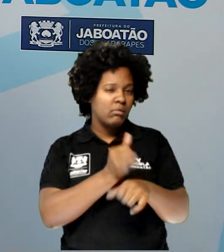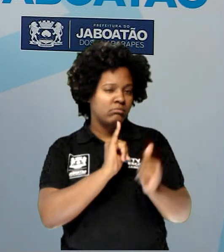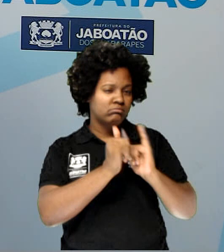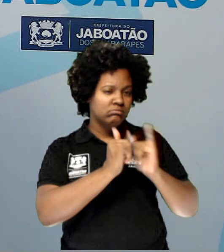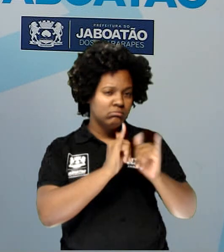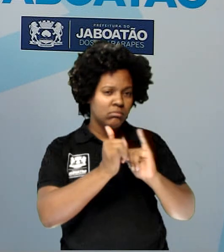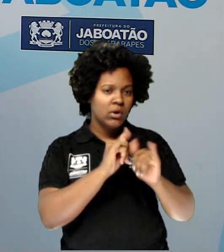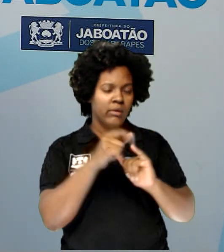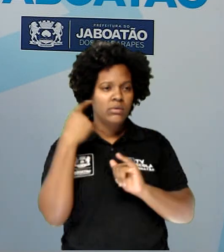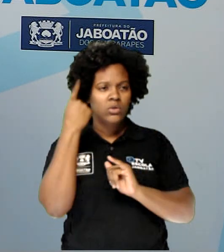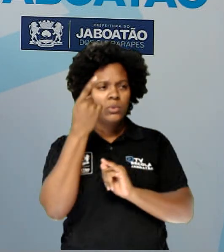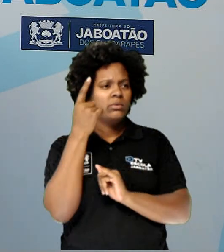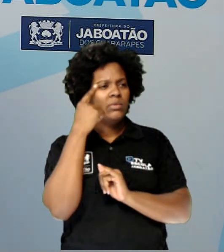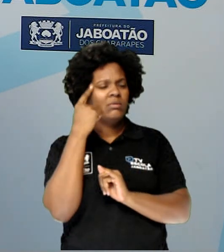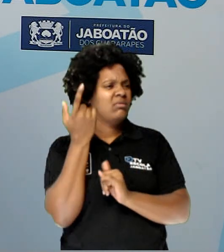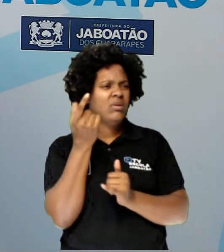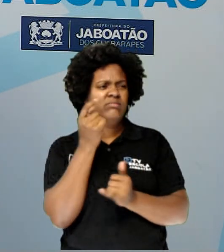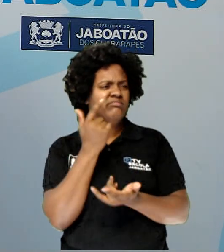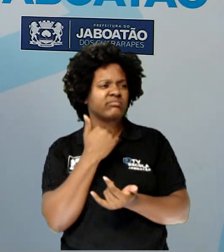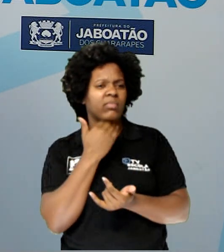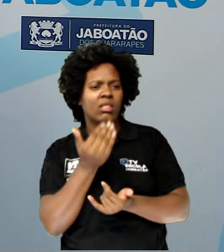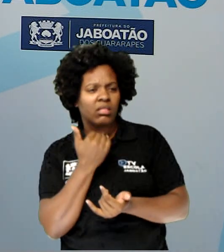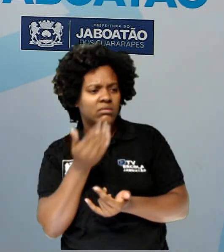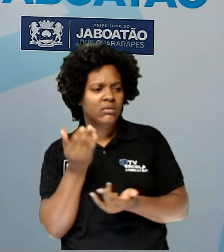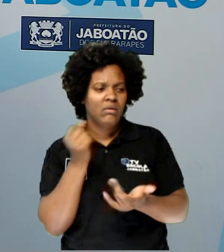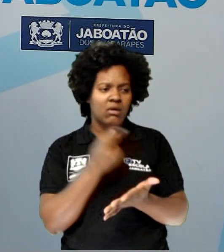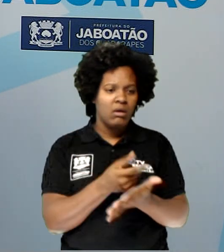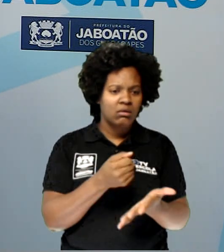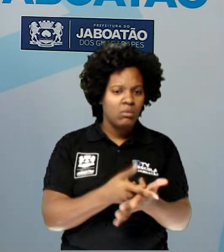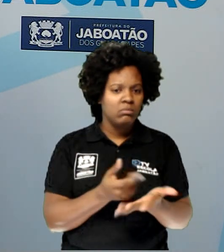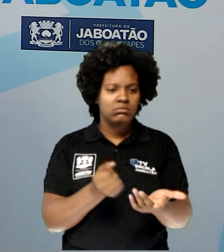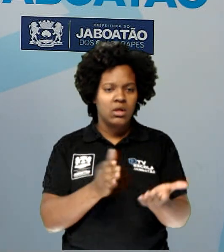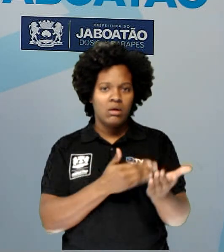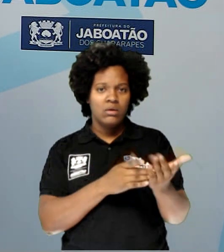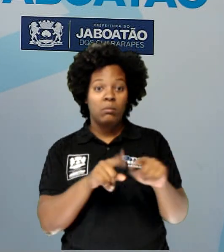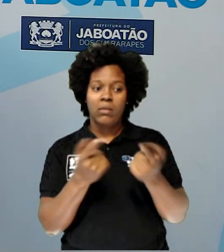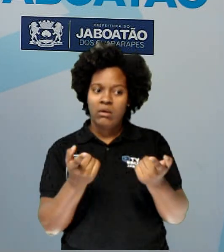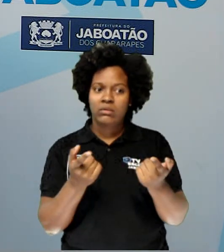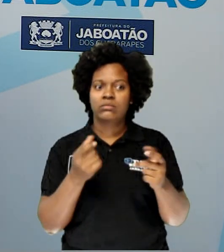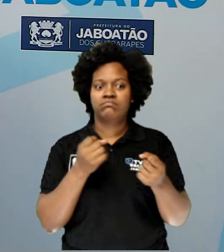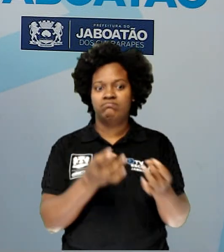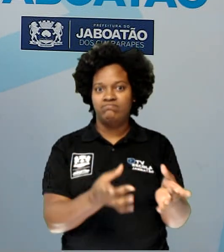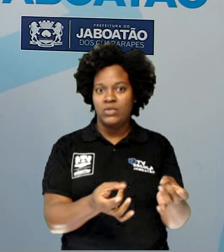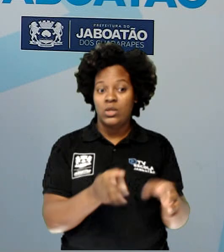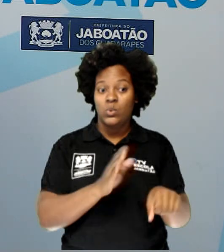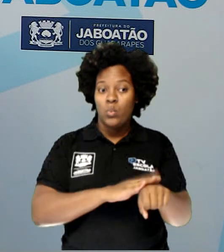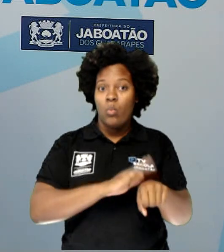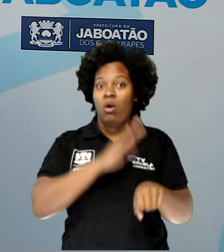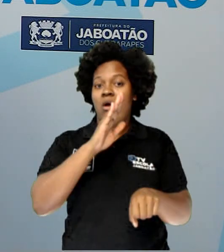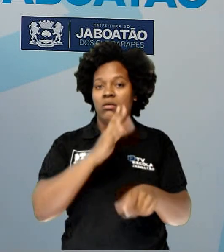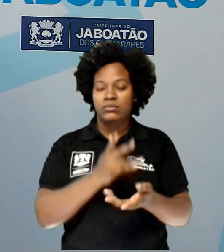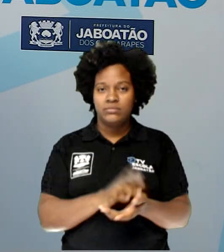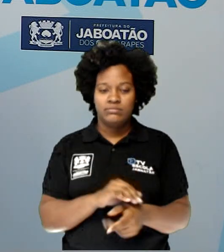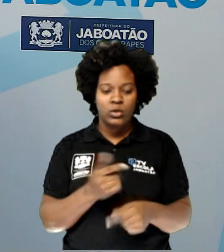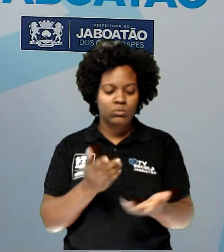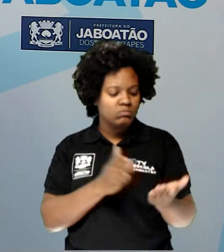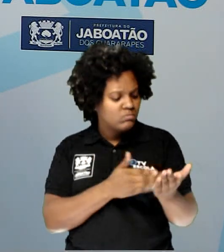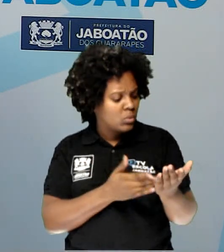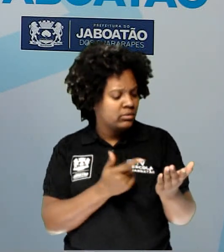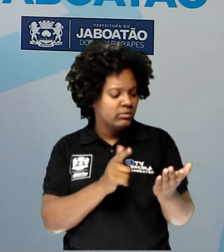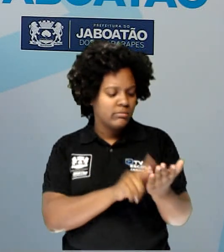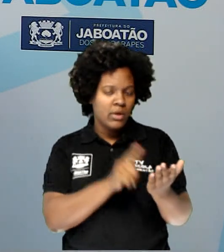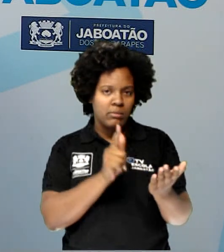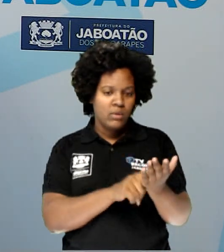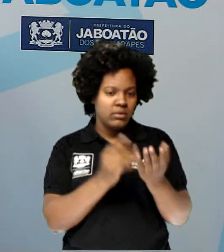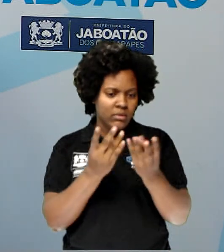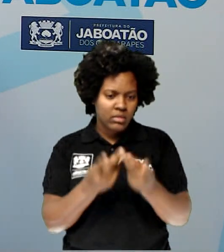que ninguém ia comprar livro, equívoco. Vendeu-se bastante livro durante a pandemia. Para vocês verem, né, que o livro de papel não está perdendo o